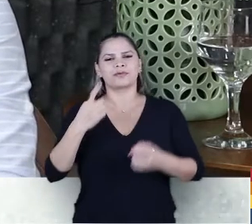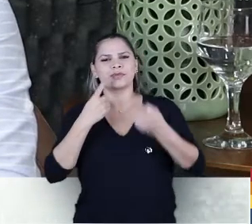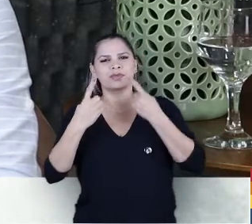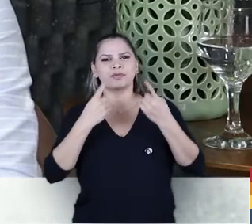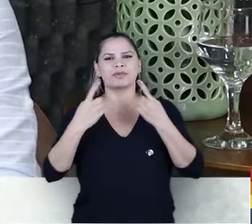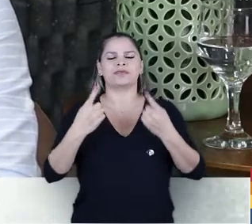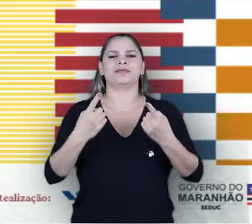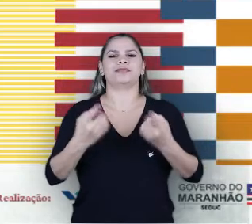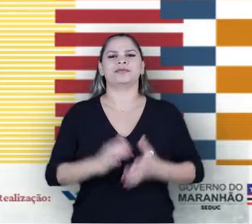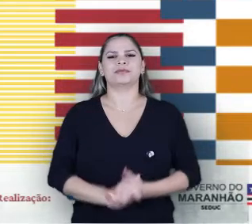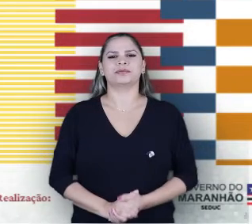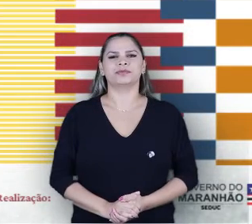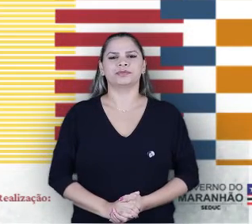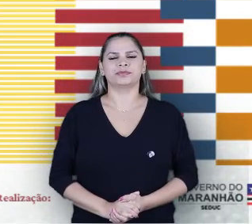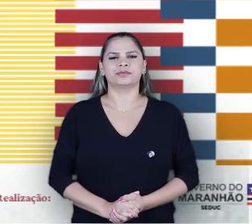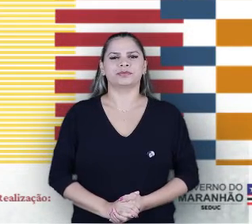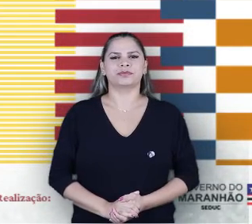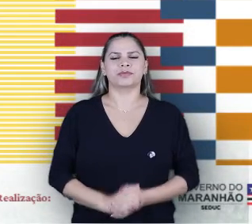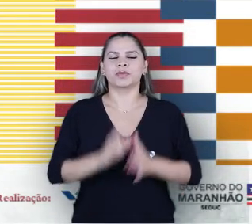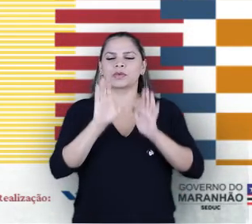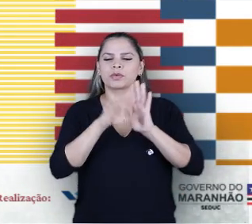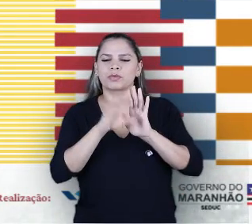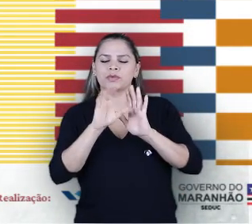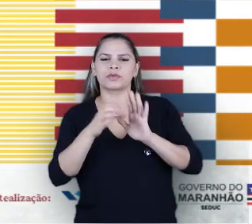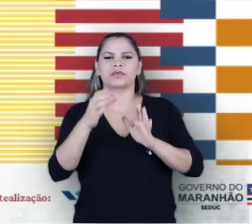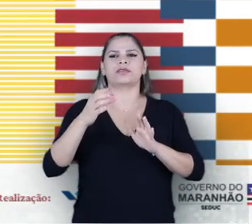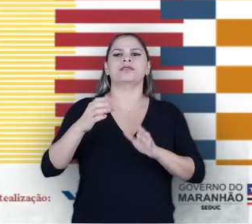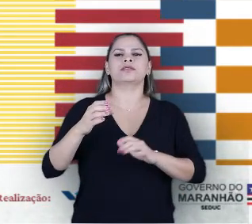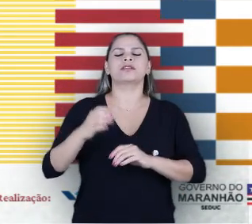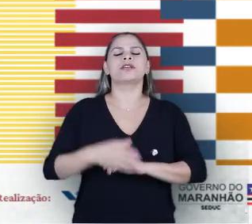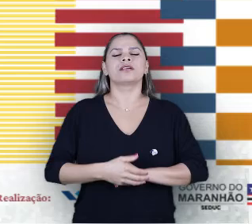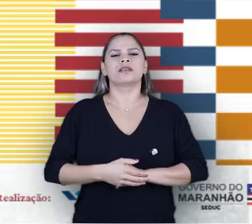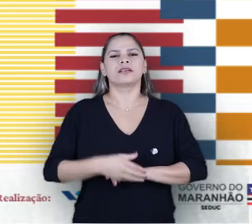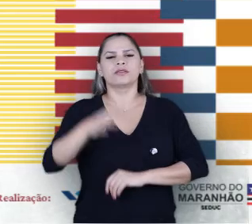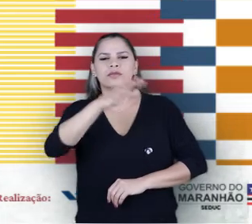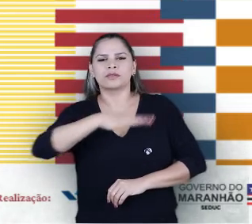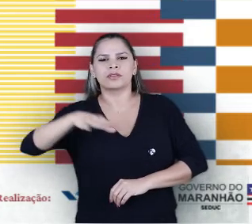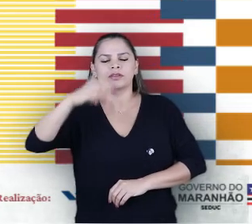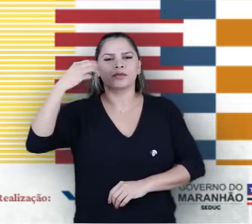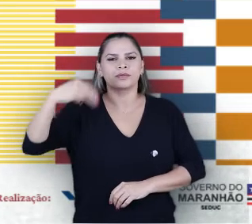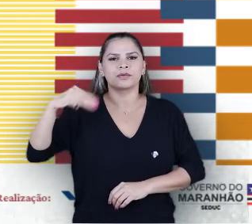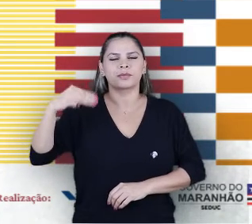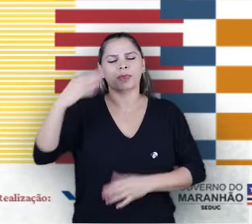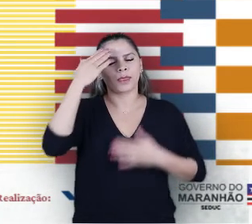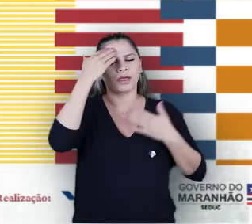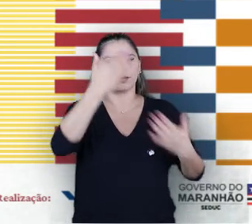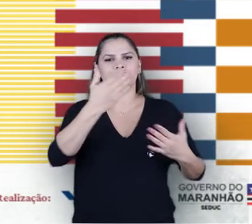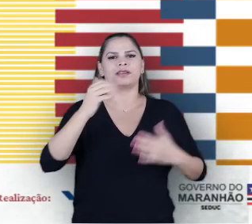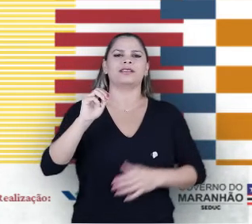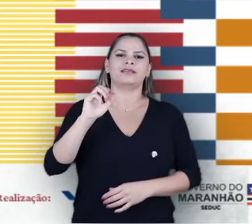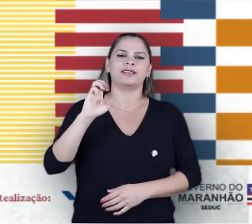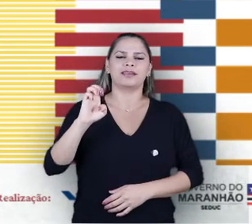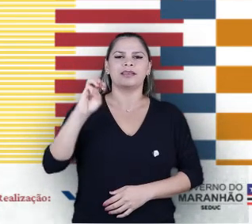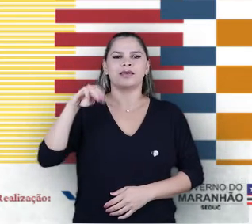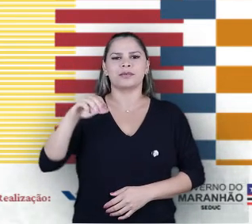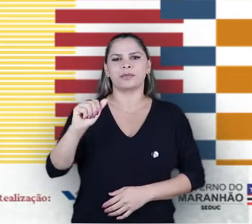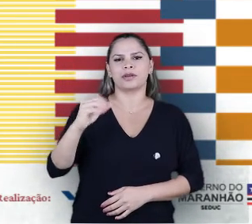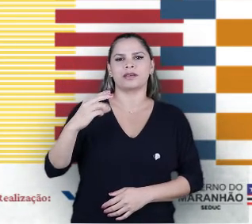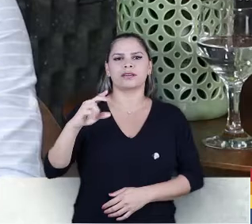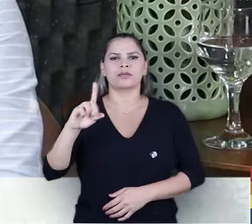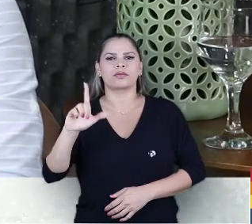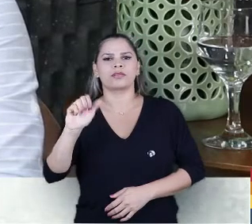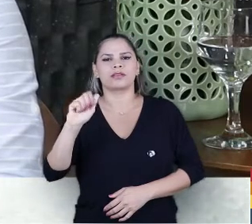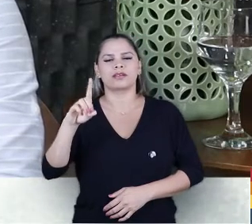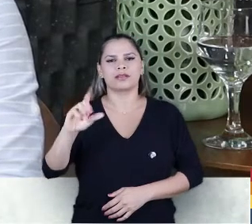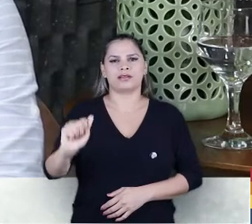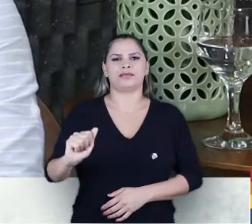Cristiane, saúdo a todos, todas. Então, vou falar um pouco do componente curricular Arte. Para mim é